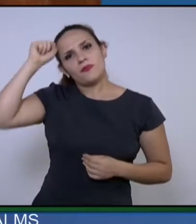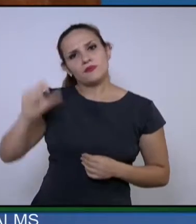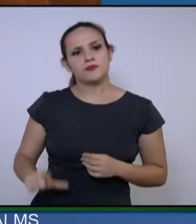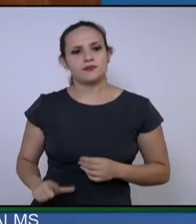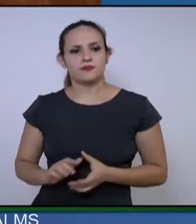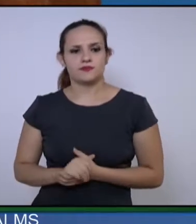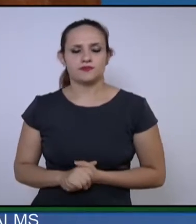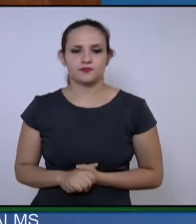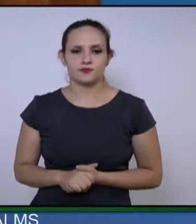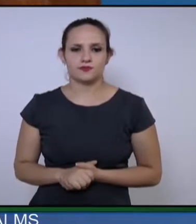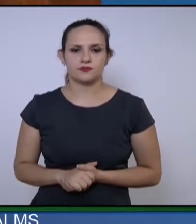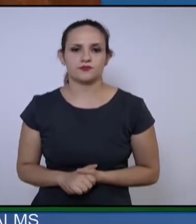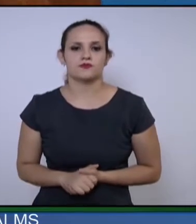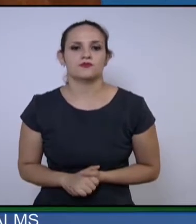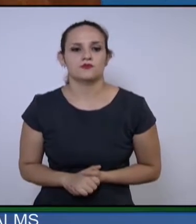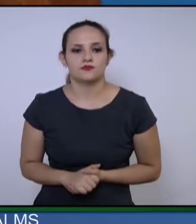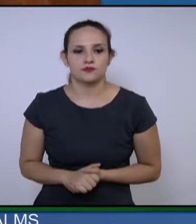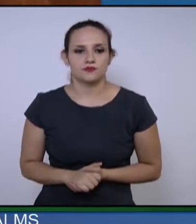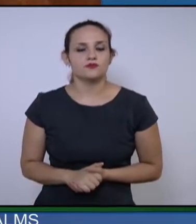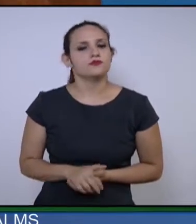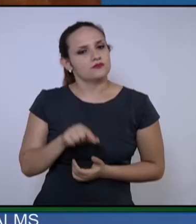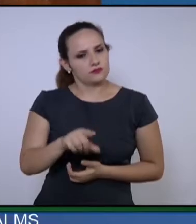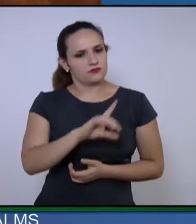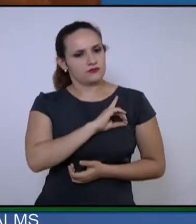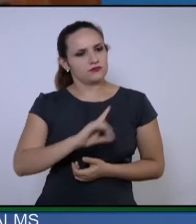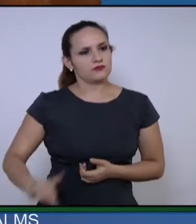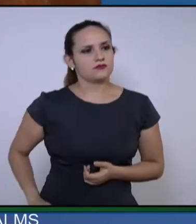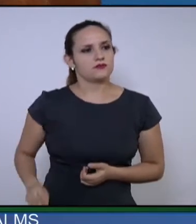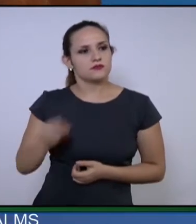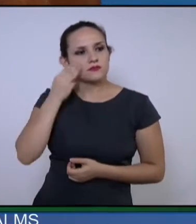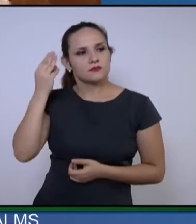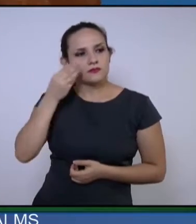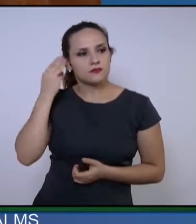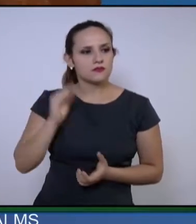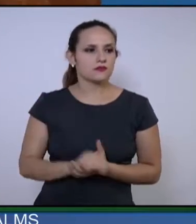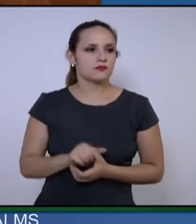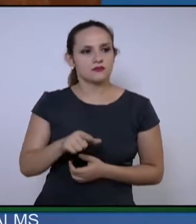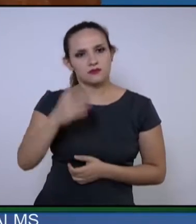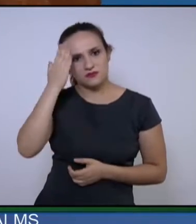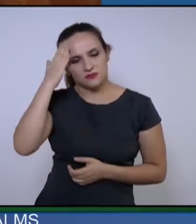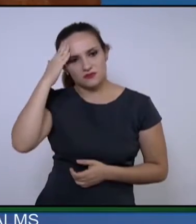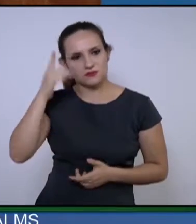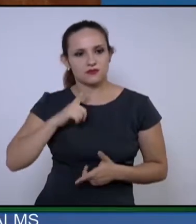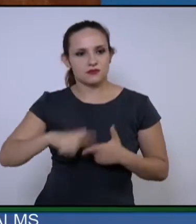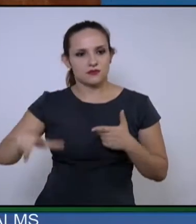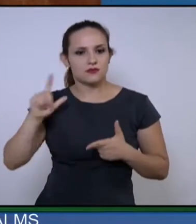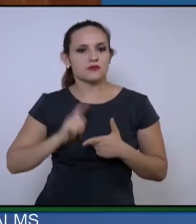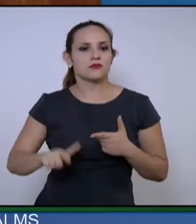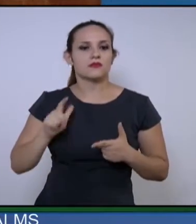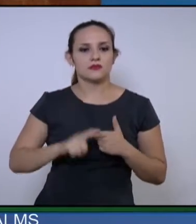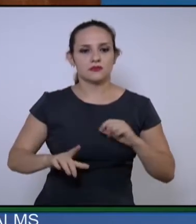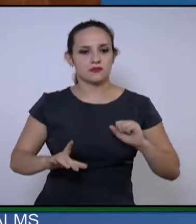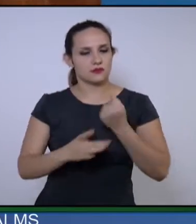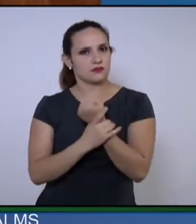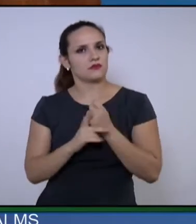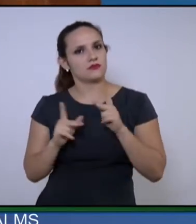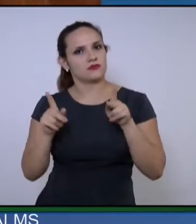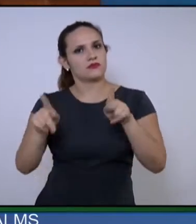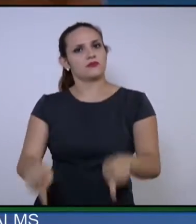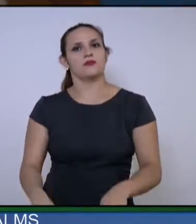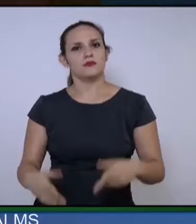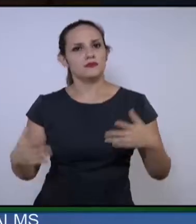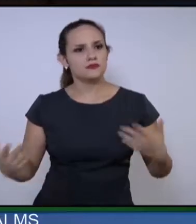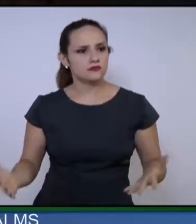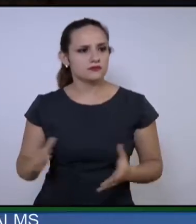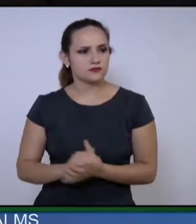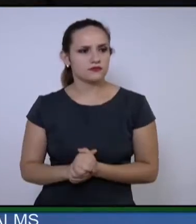Antevendo em 2016, deputada Mara Caseiro, esse caos na segurança pública, o governo do Mato Grosso do